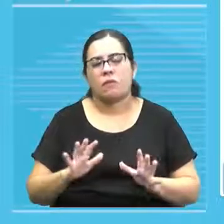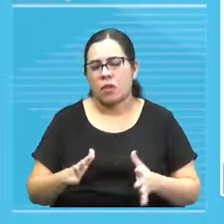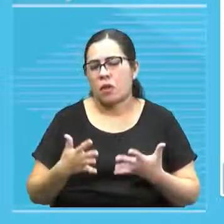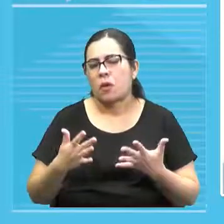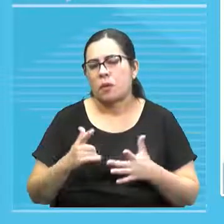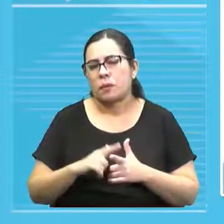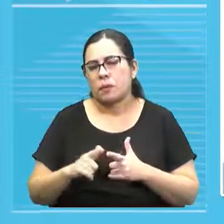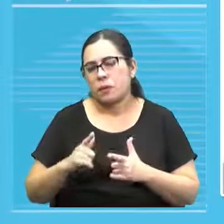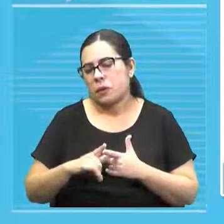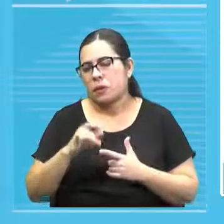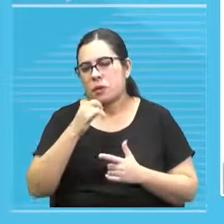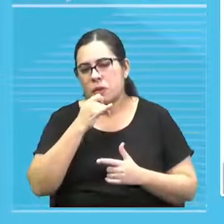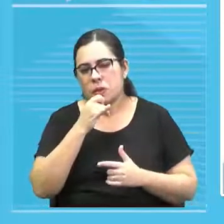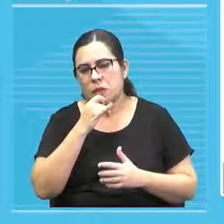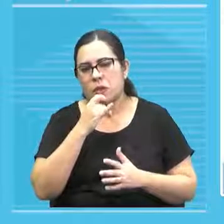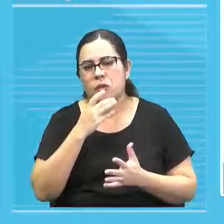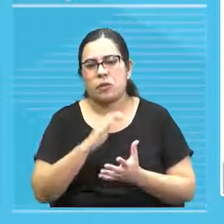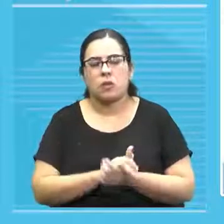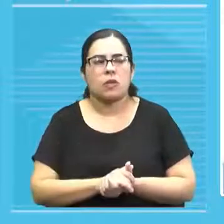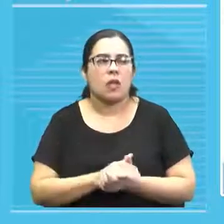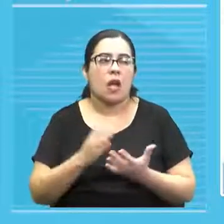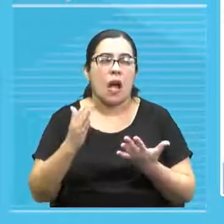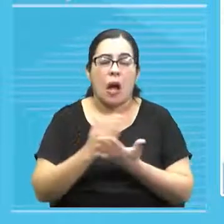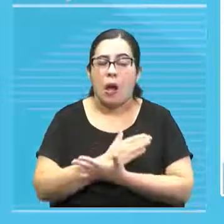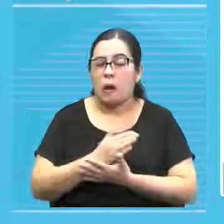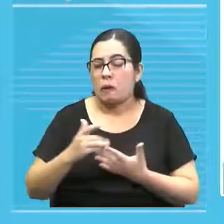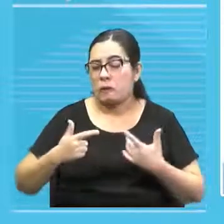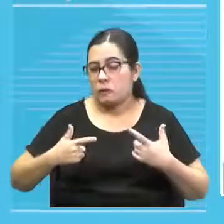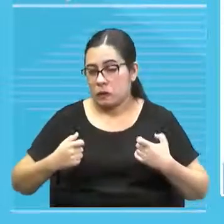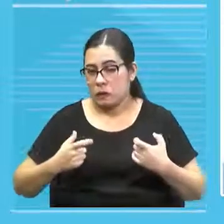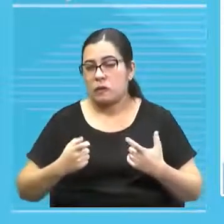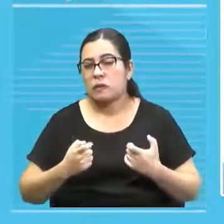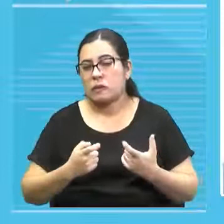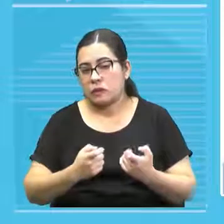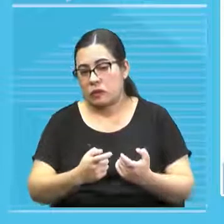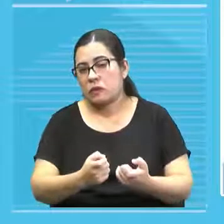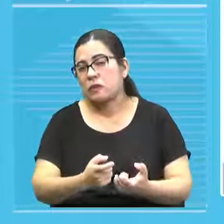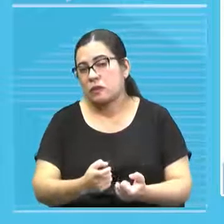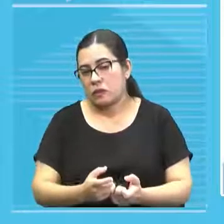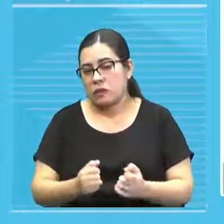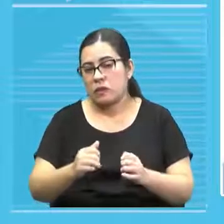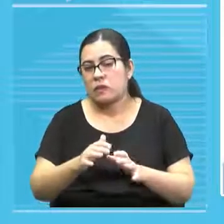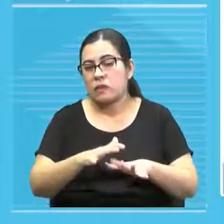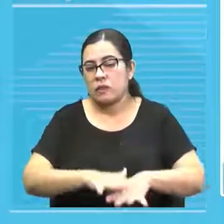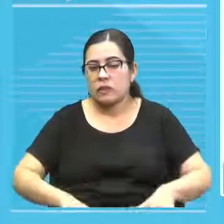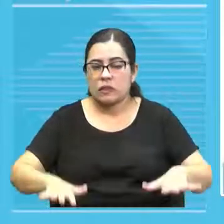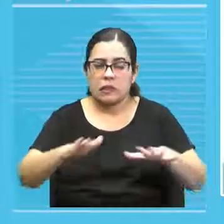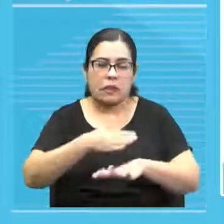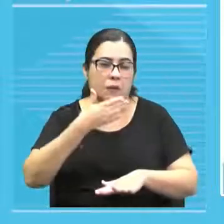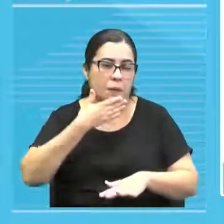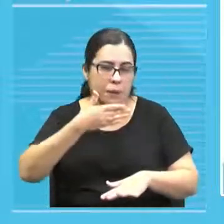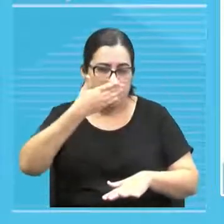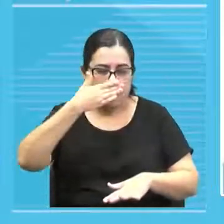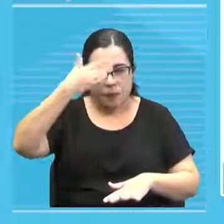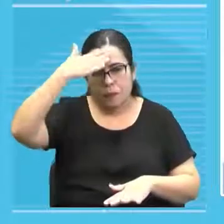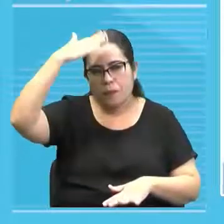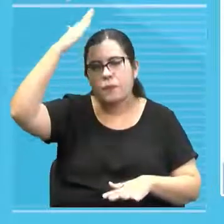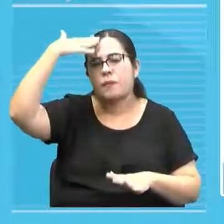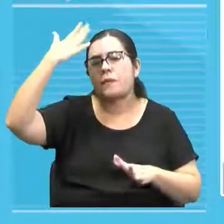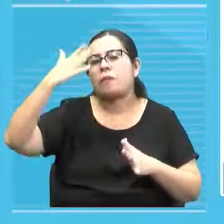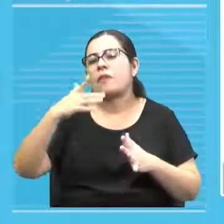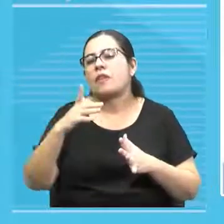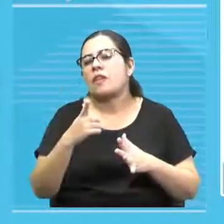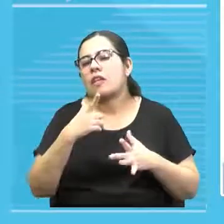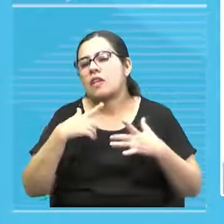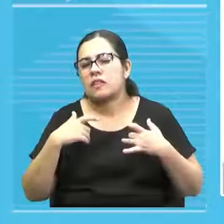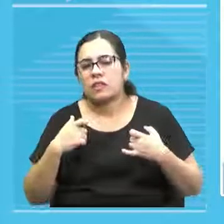vocês querem um exemplo a algumas guerras que estavam acontecendo no Oriente Médio estas